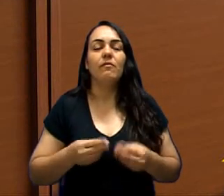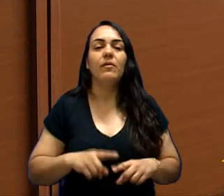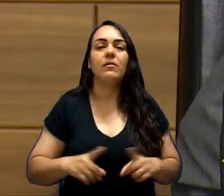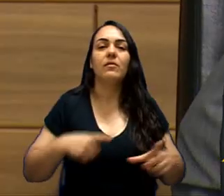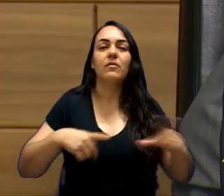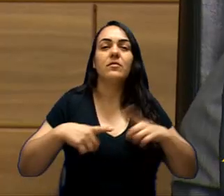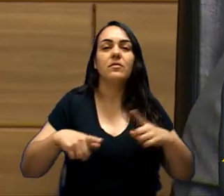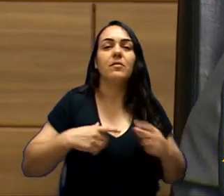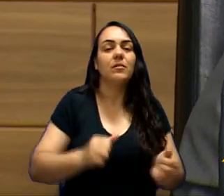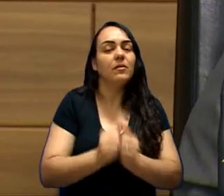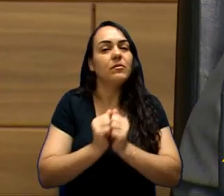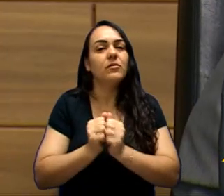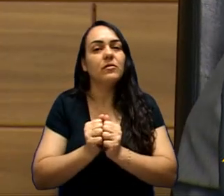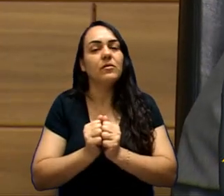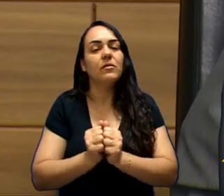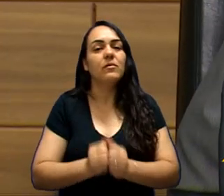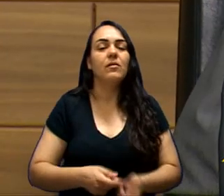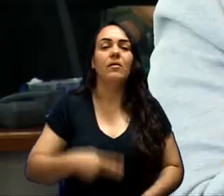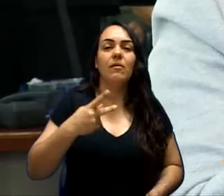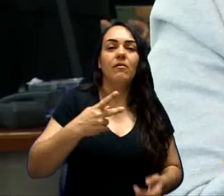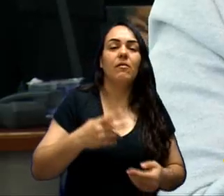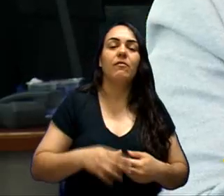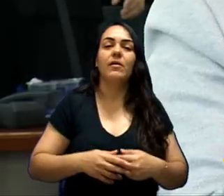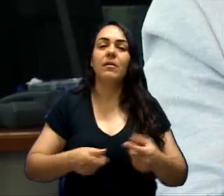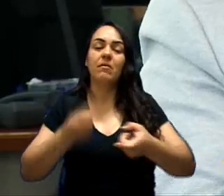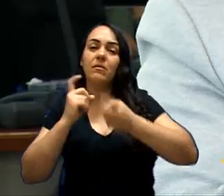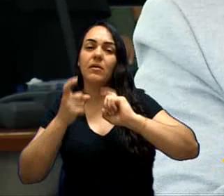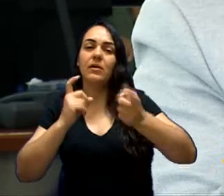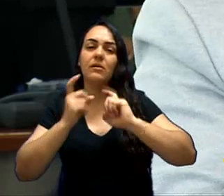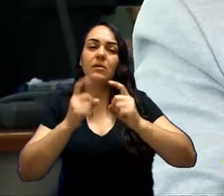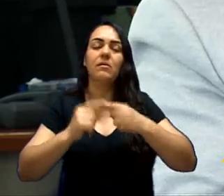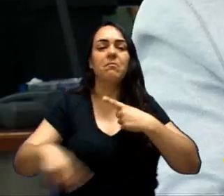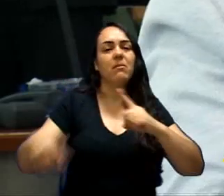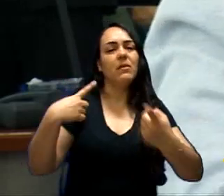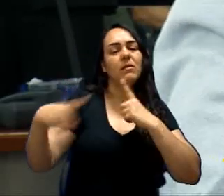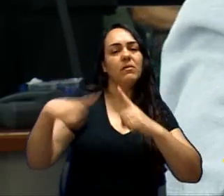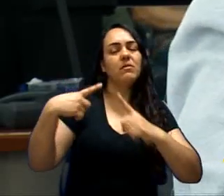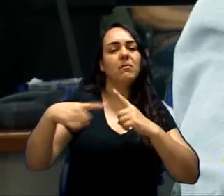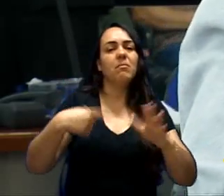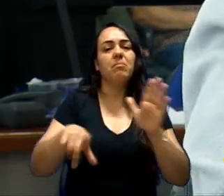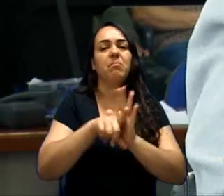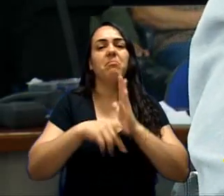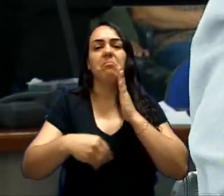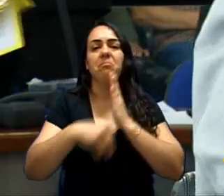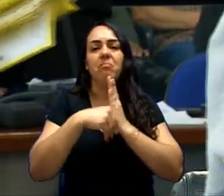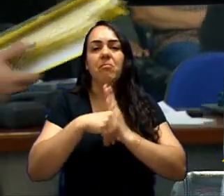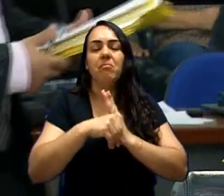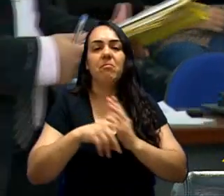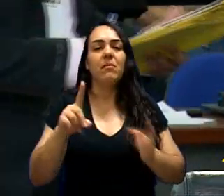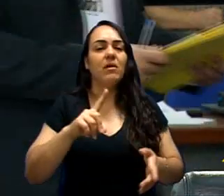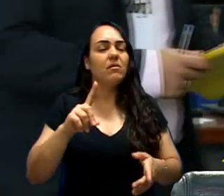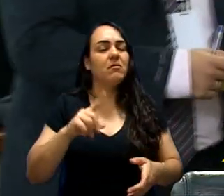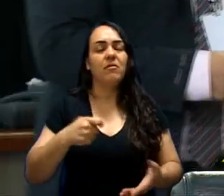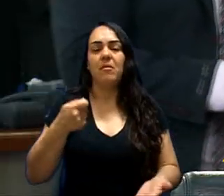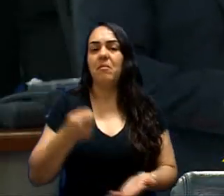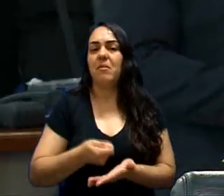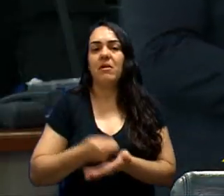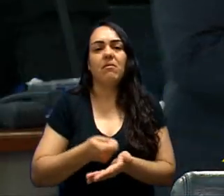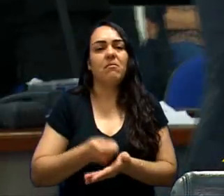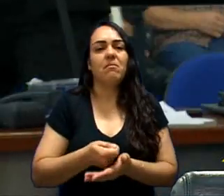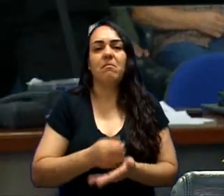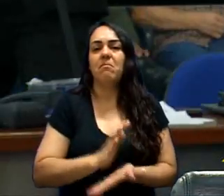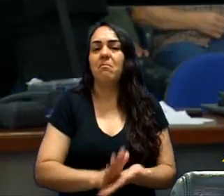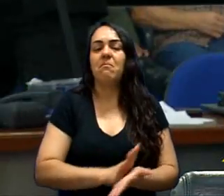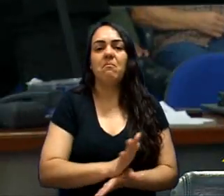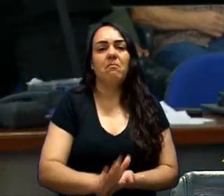trabalhamos juntos. Não, eu acho uma bobagem até fazer audiência, colocar emenda, eles não vão pagar mesmo. Não vão pagar, nunca pagaram.